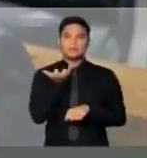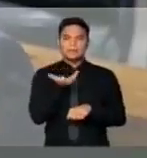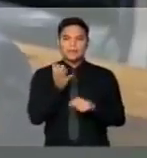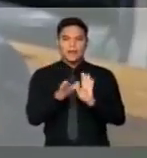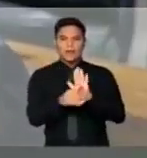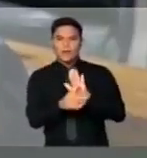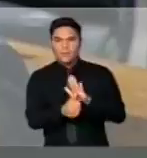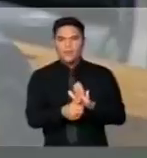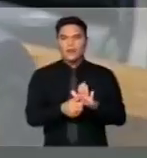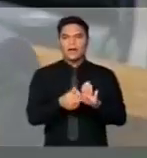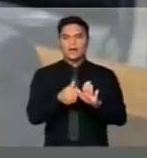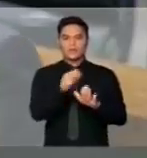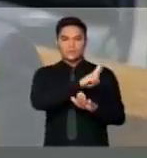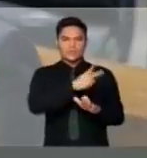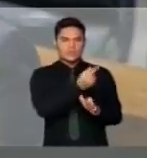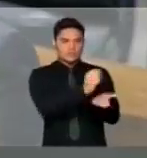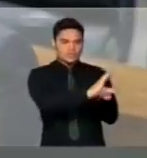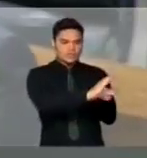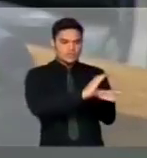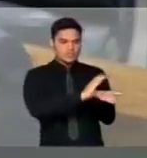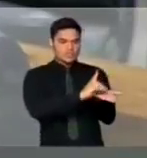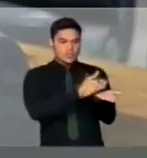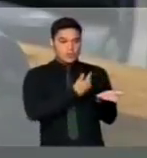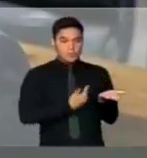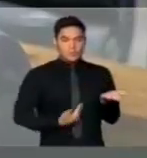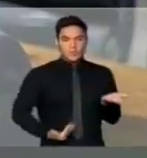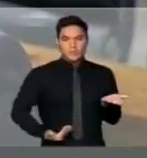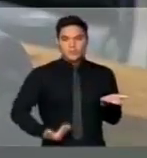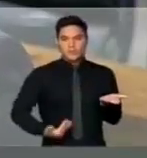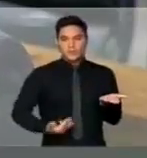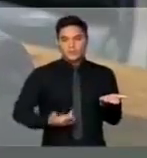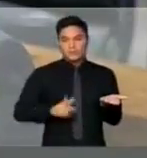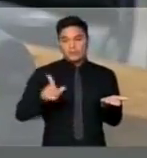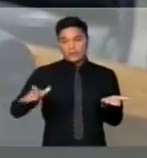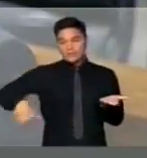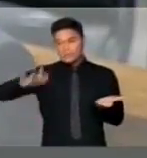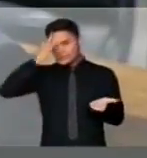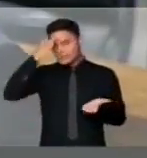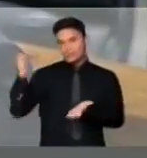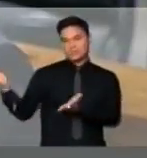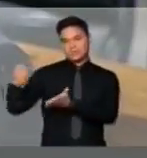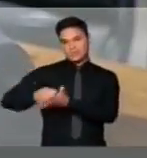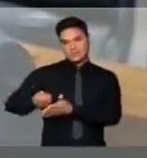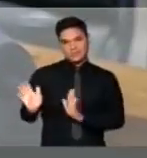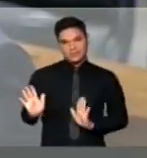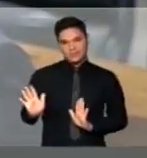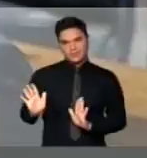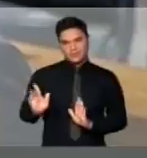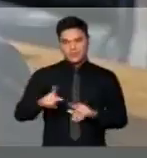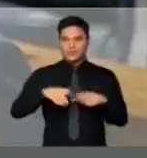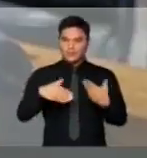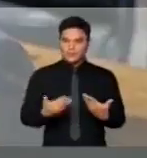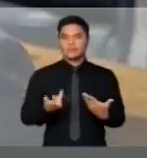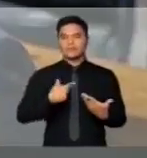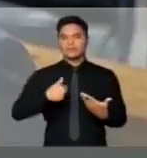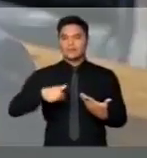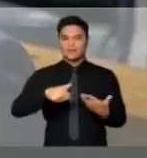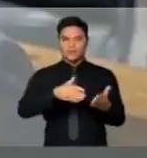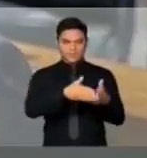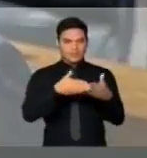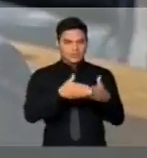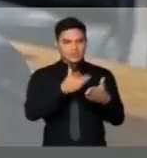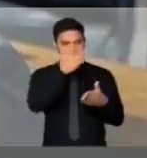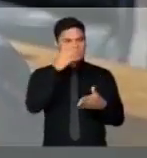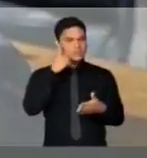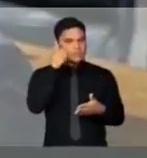distorcidos com recursos públicos, com impostos pagos pelo cidadão brasileiro. Eu faço um apelo aos colegas que participam da CPI do